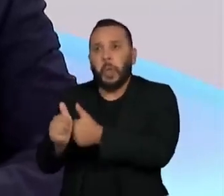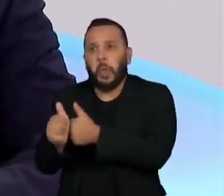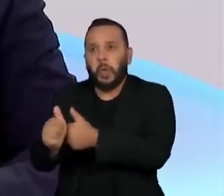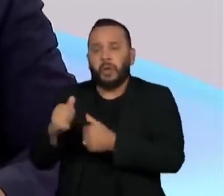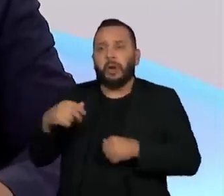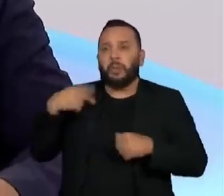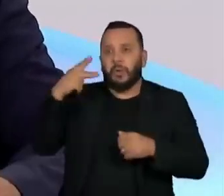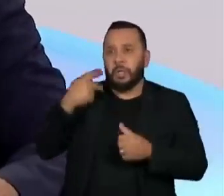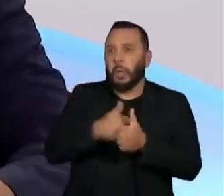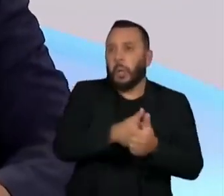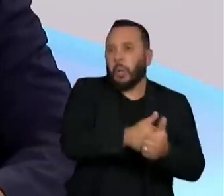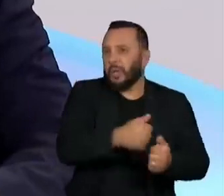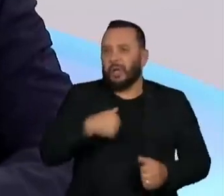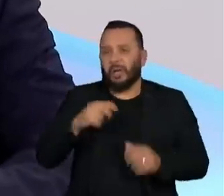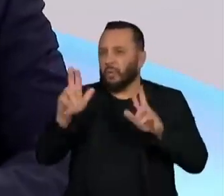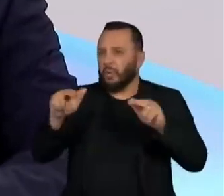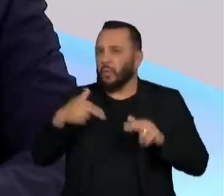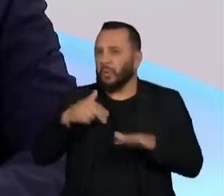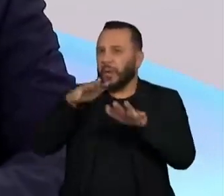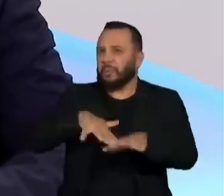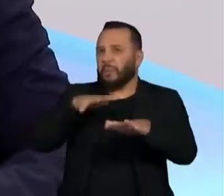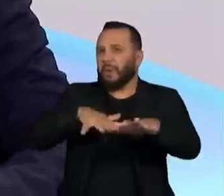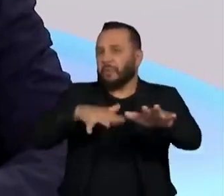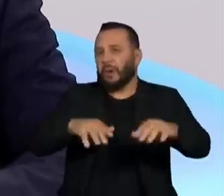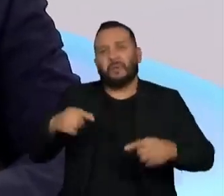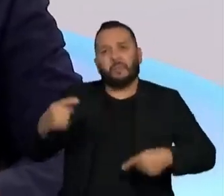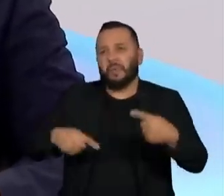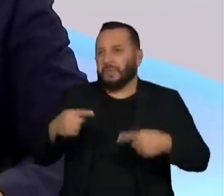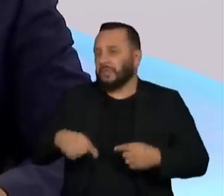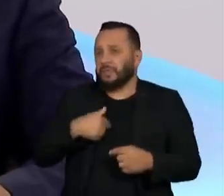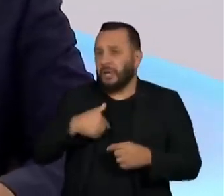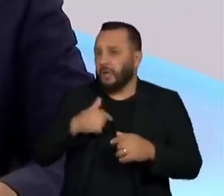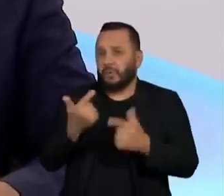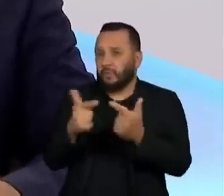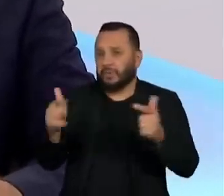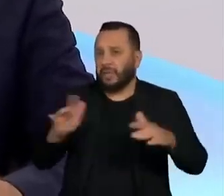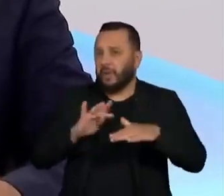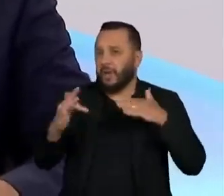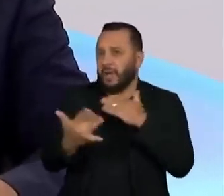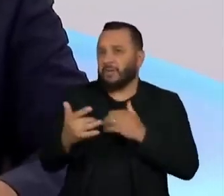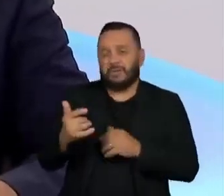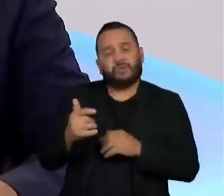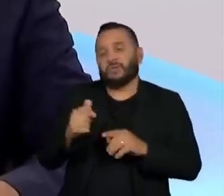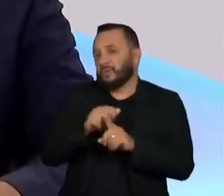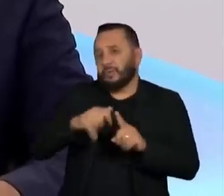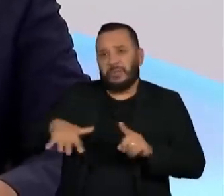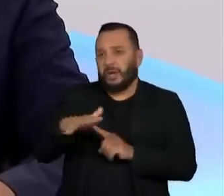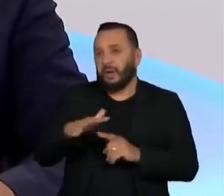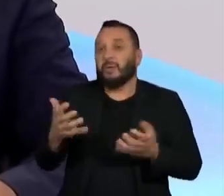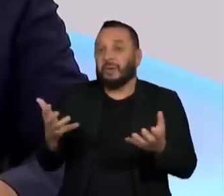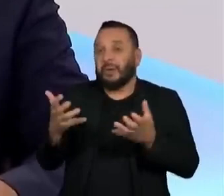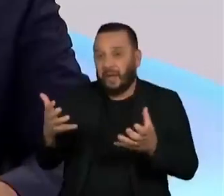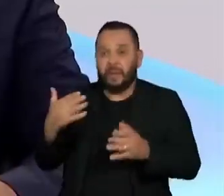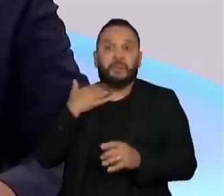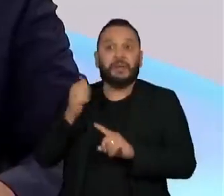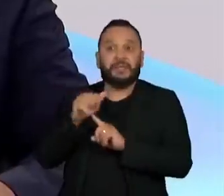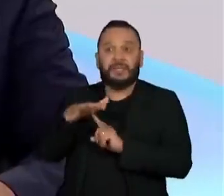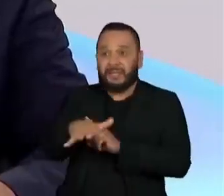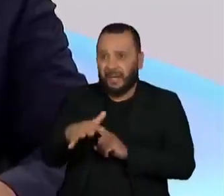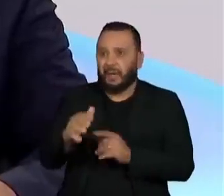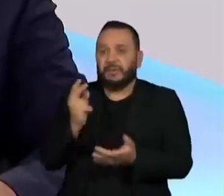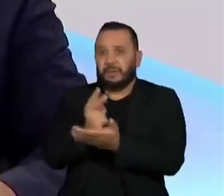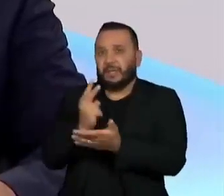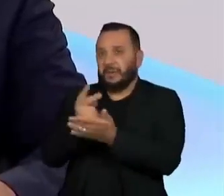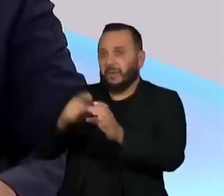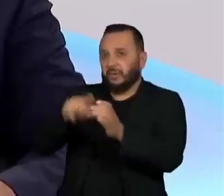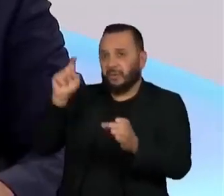Participei de nenhum ato político nunca fiz campanha não tenho mídia social sempre tentamos isolar o banco central só para terminar inclusive na campanha